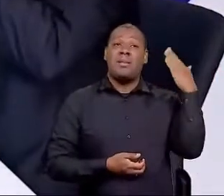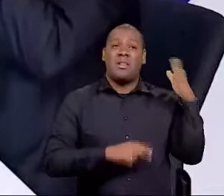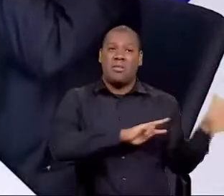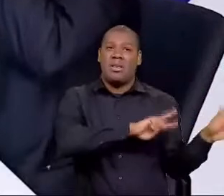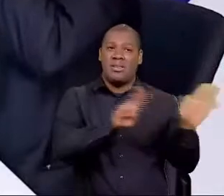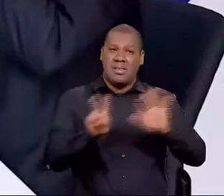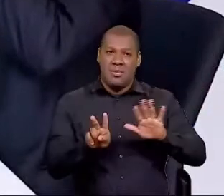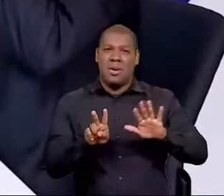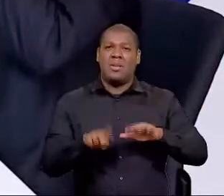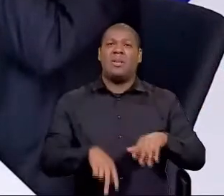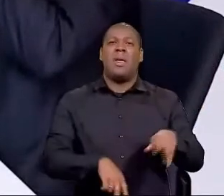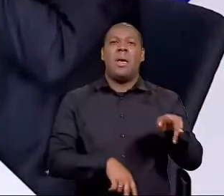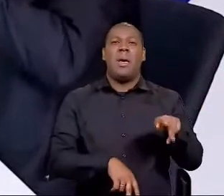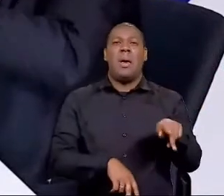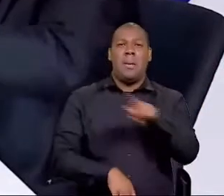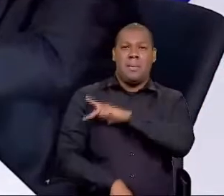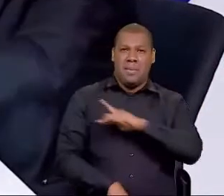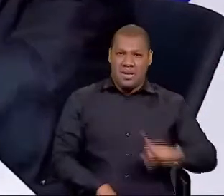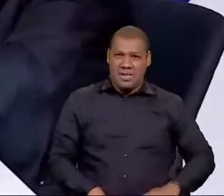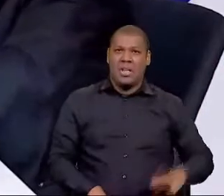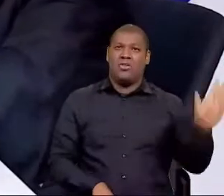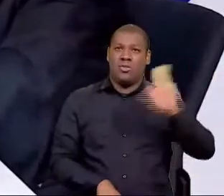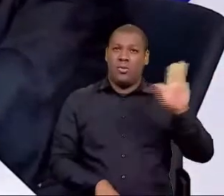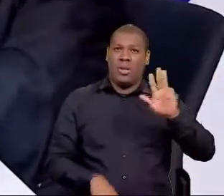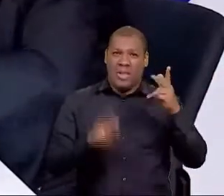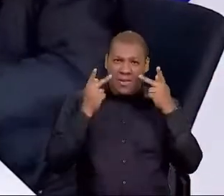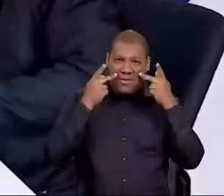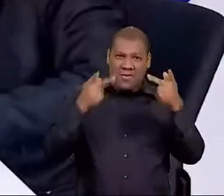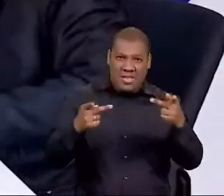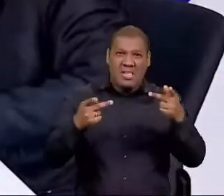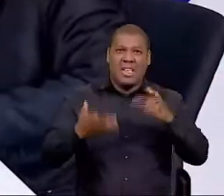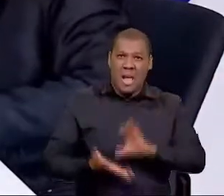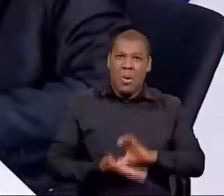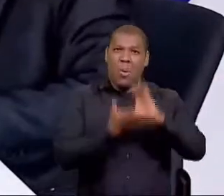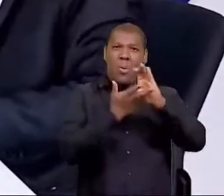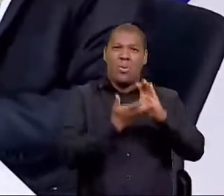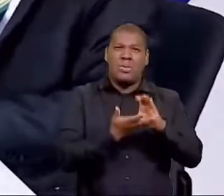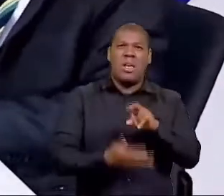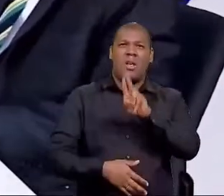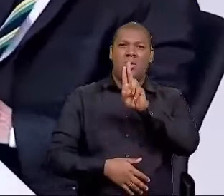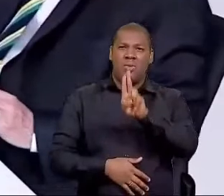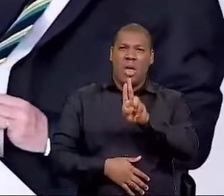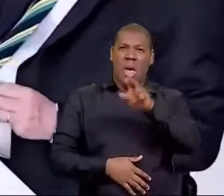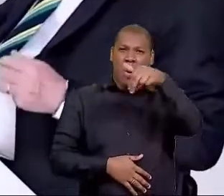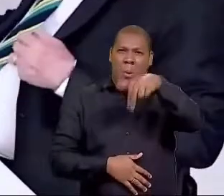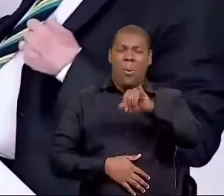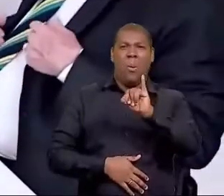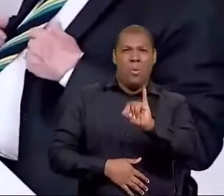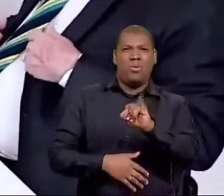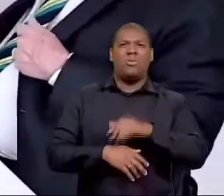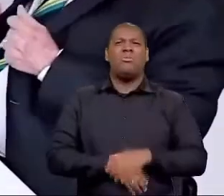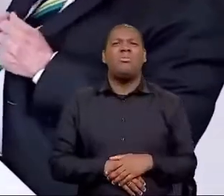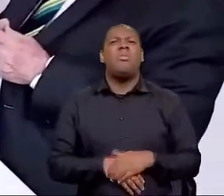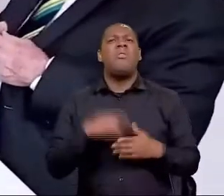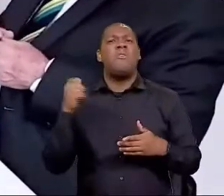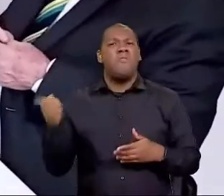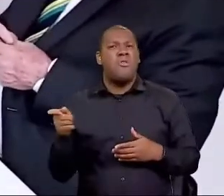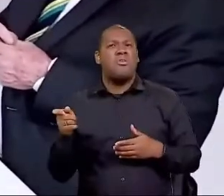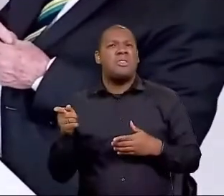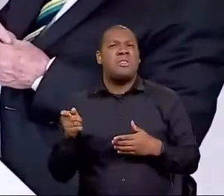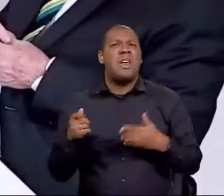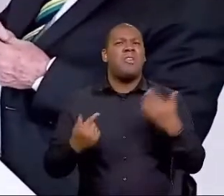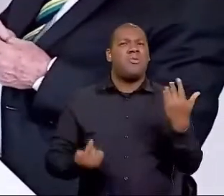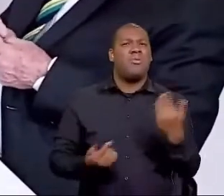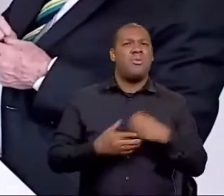né? E a UNE, eu queria que você contasse a sua história, porque o senhor entrou na política pelo lado do trabalho, pelo lado do